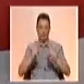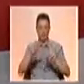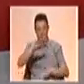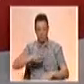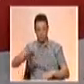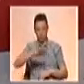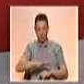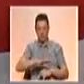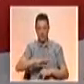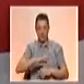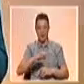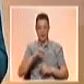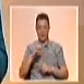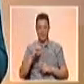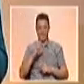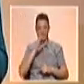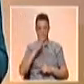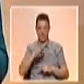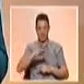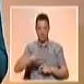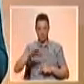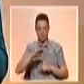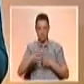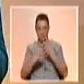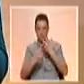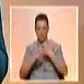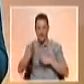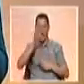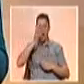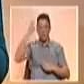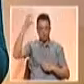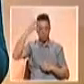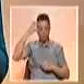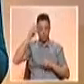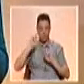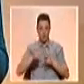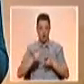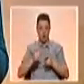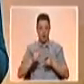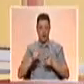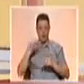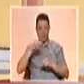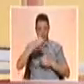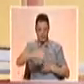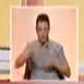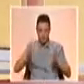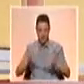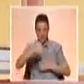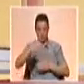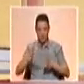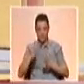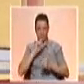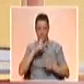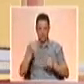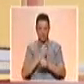zonas muito, muito propícias à captação da água da chuva. Portanto, a água é retida. Então, estes espaços trabalhados podem